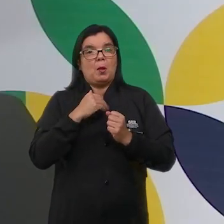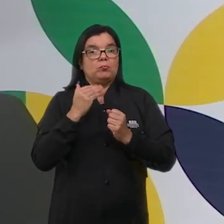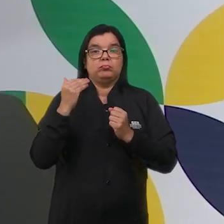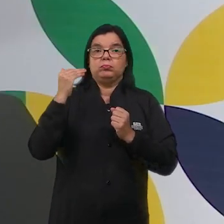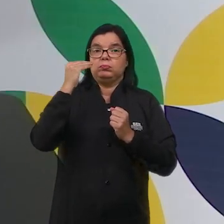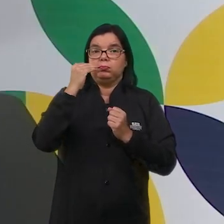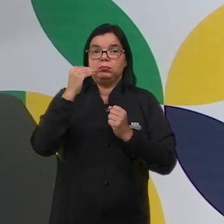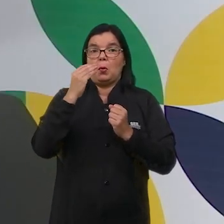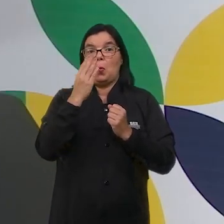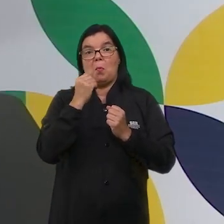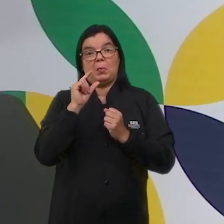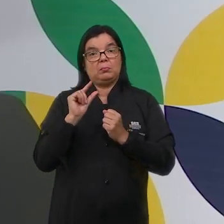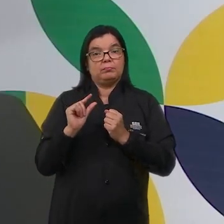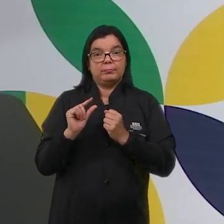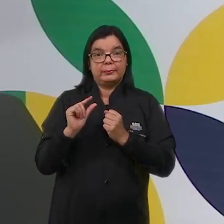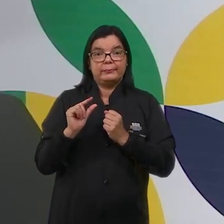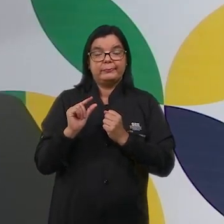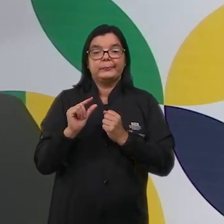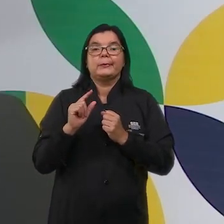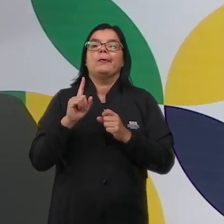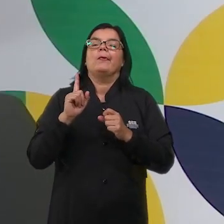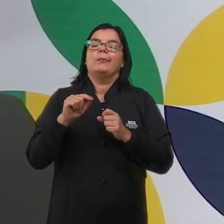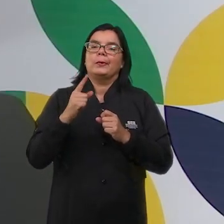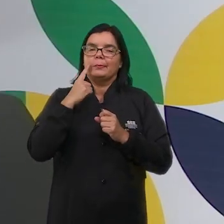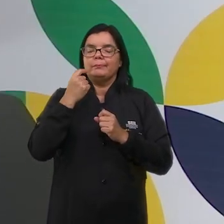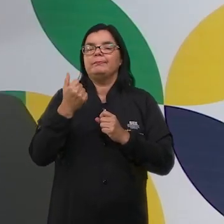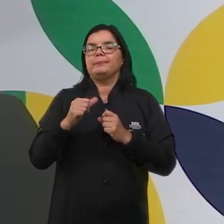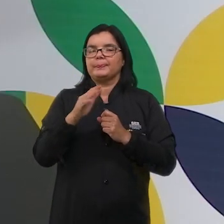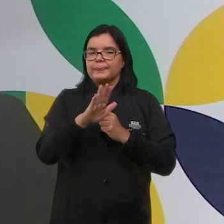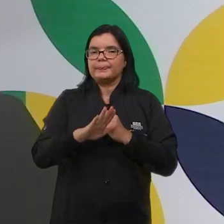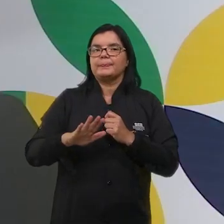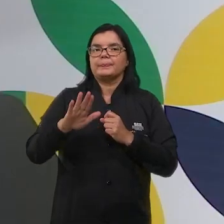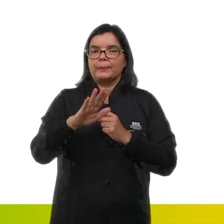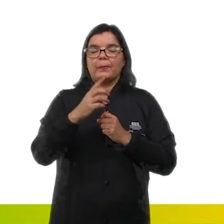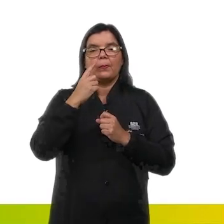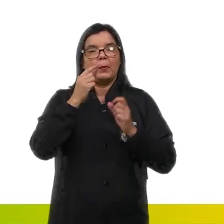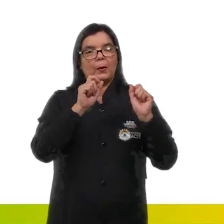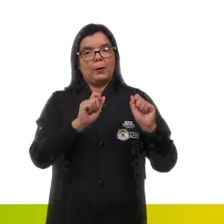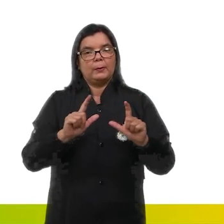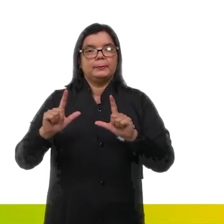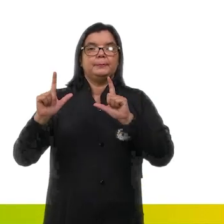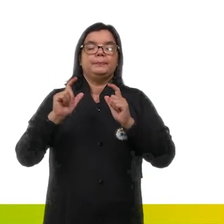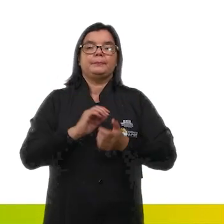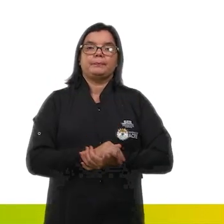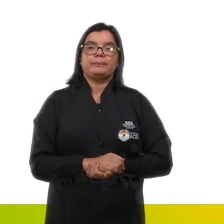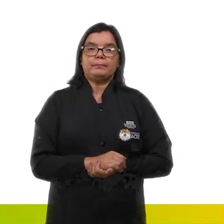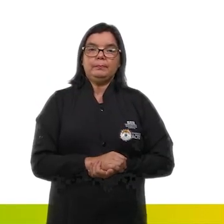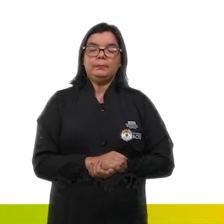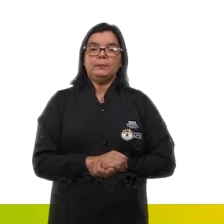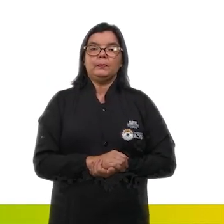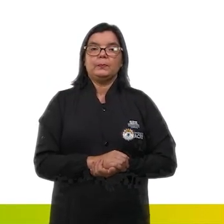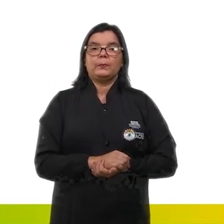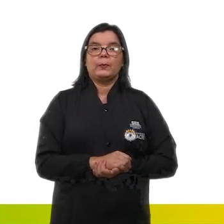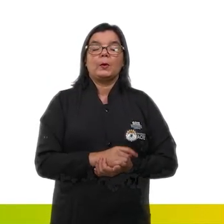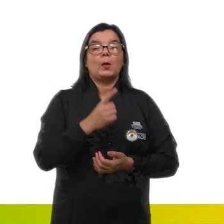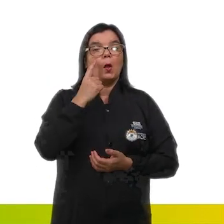comer de menos e vai ser essa análise geral, tá bom? Avançando aqui, ó. Ainda relacionado